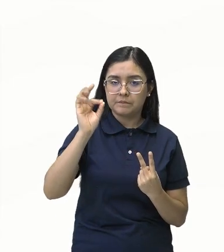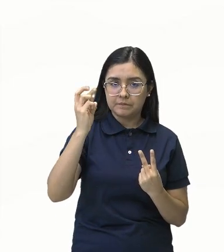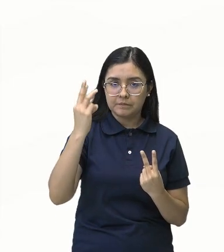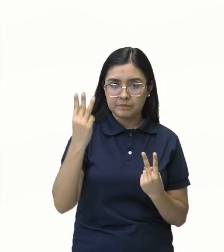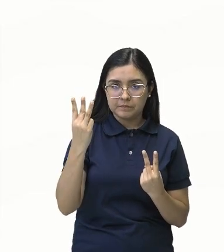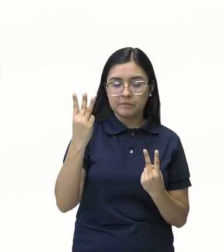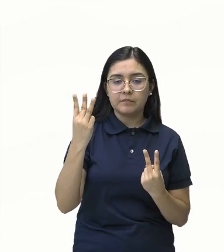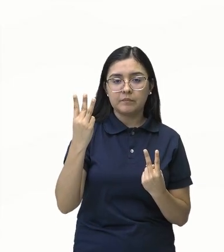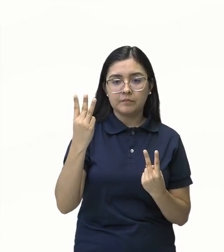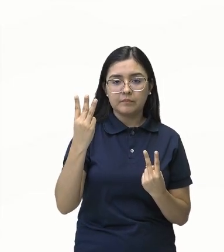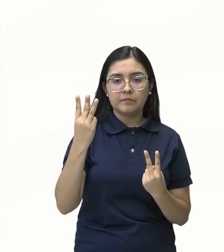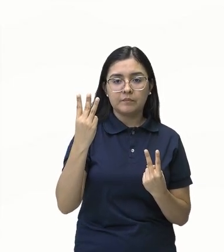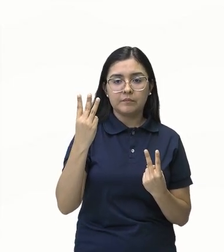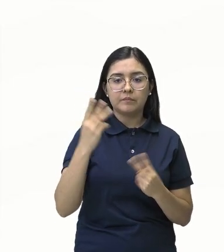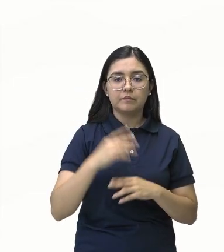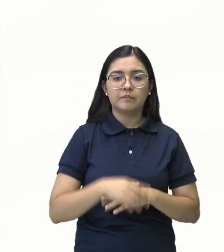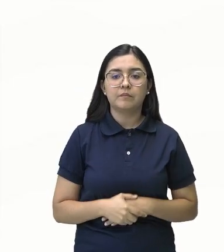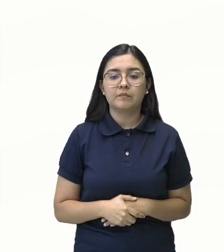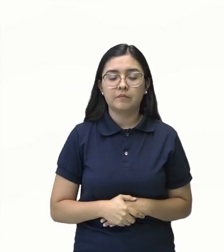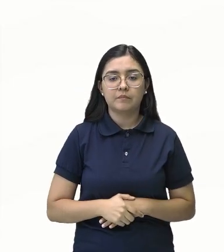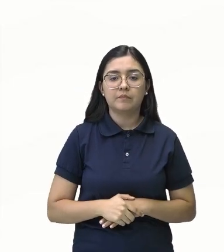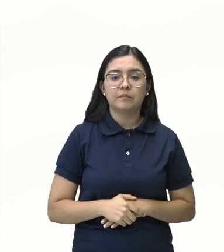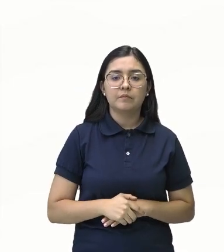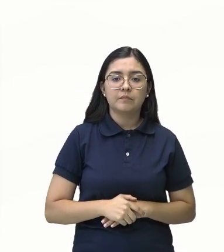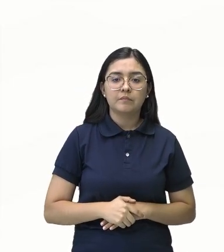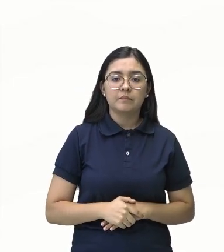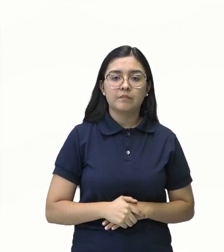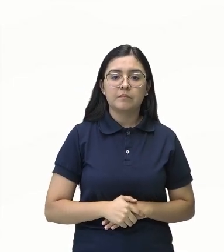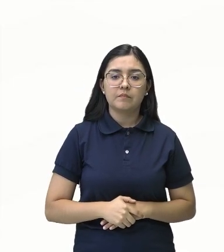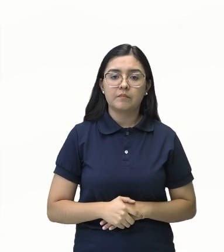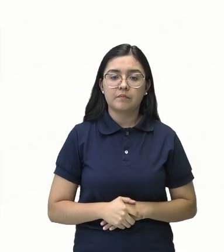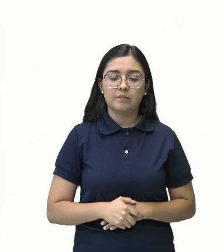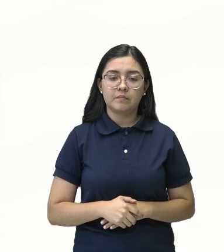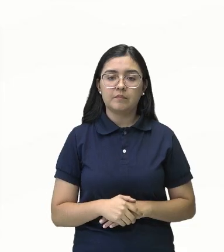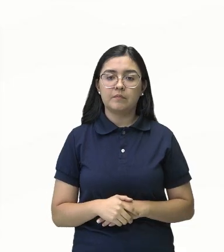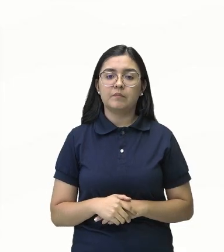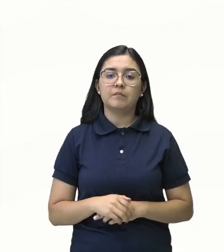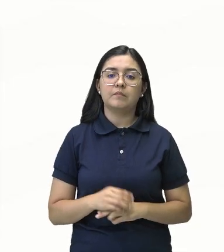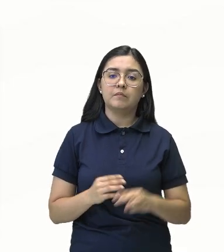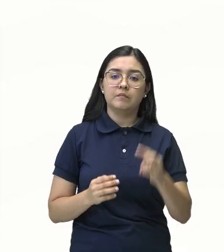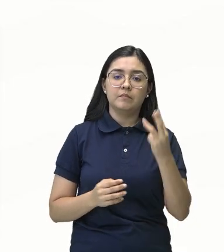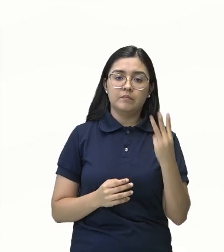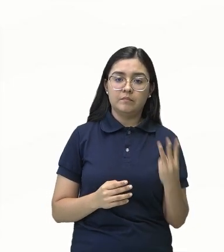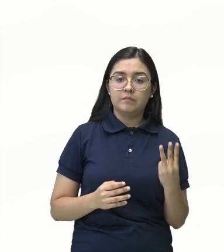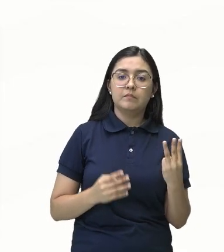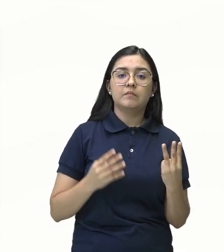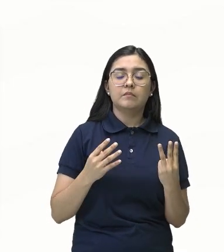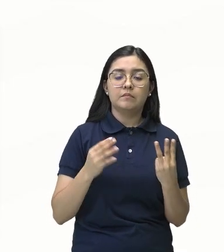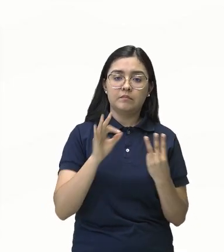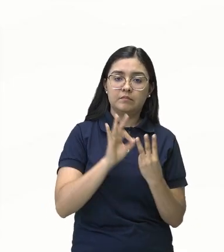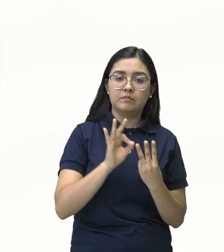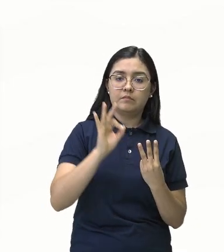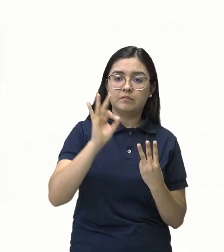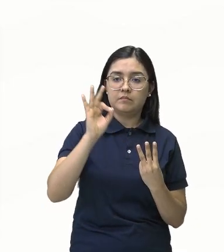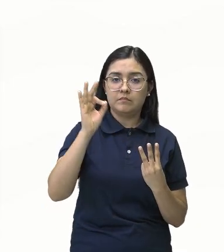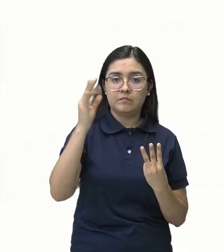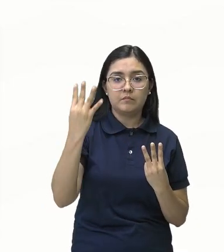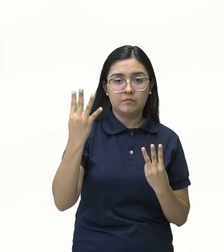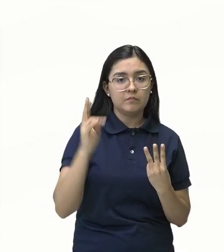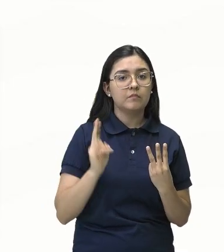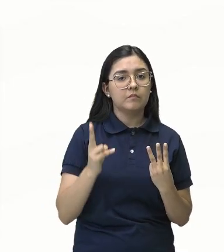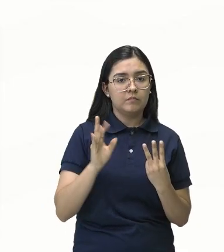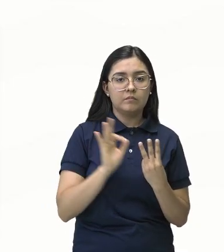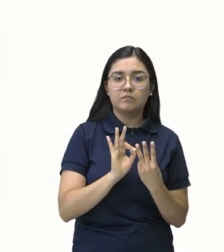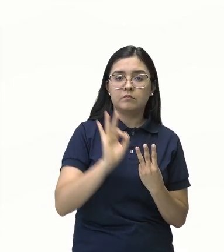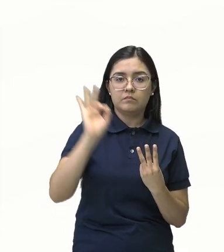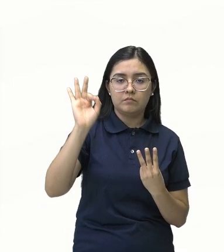uma evolução, né? O gráfico, a linha subiu, e da categoria 3 para a categoria 4, novamente, se mantendo